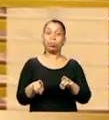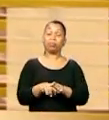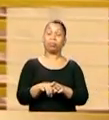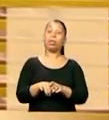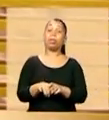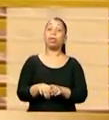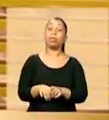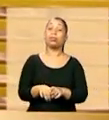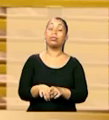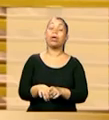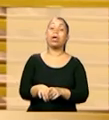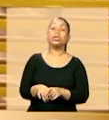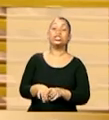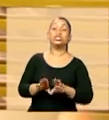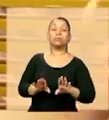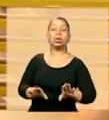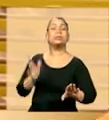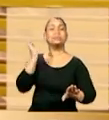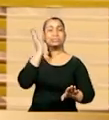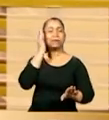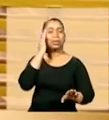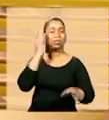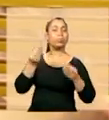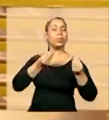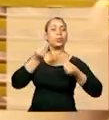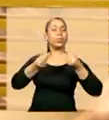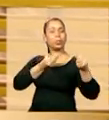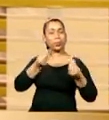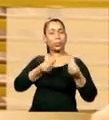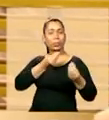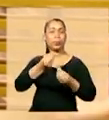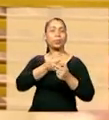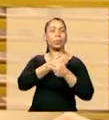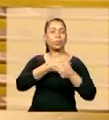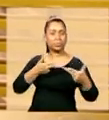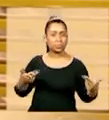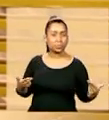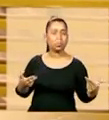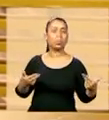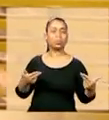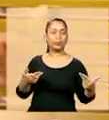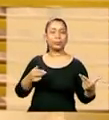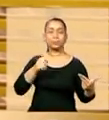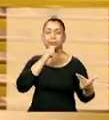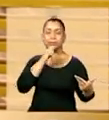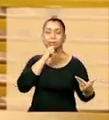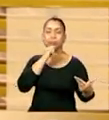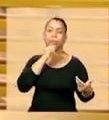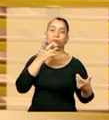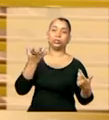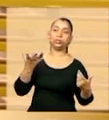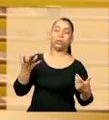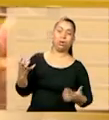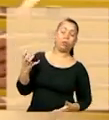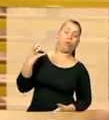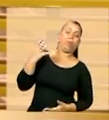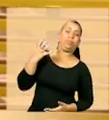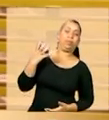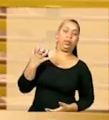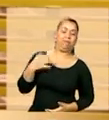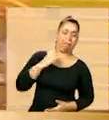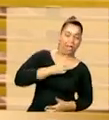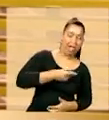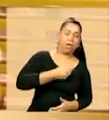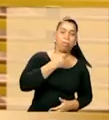está preparada para dar sequência e as providências cabíveis nesse tipo de caso, em casos de assédio, né? Se a gente levar